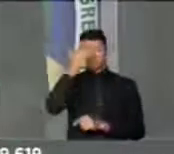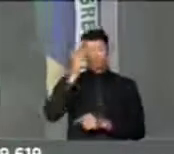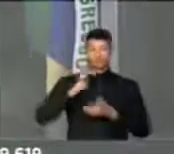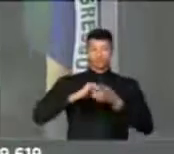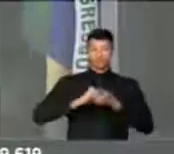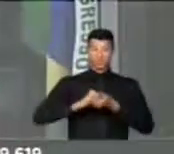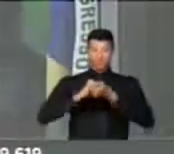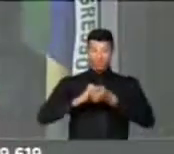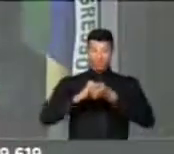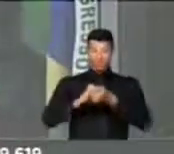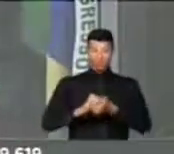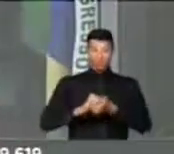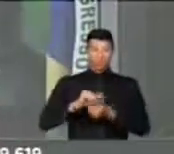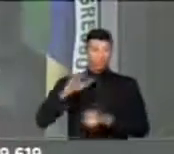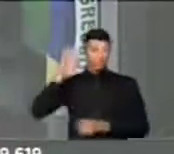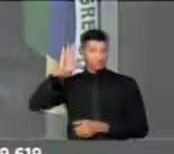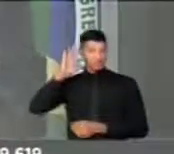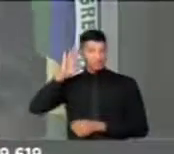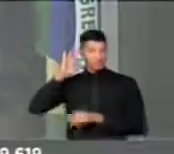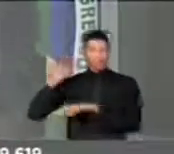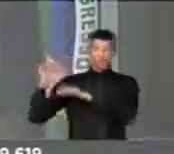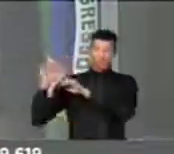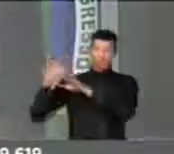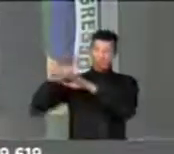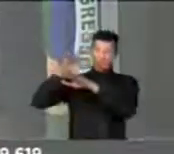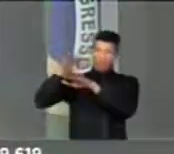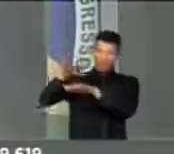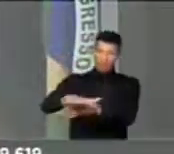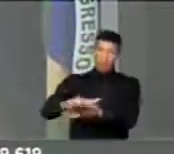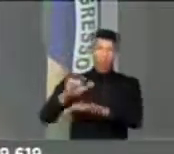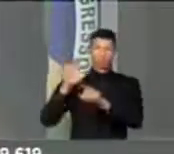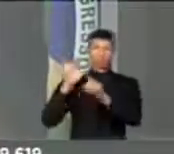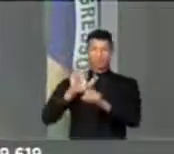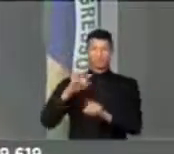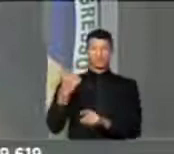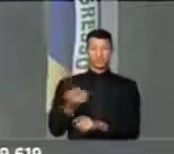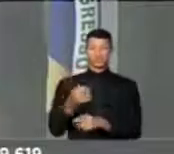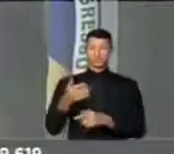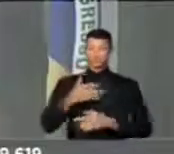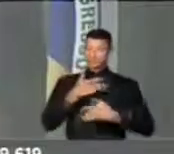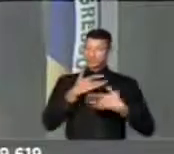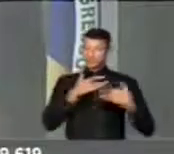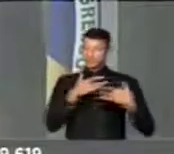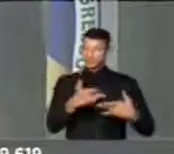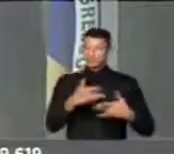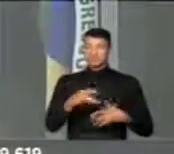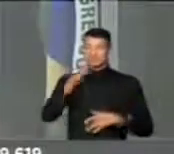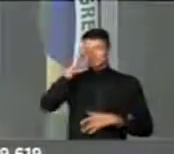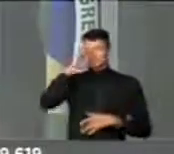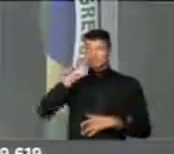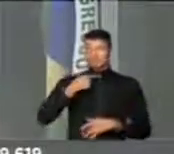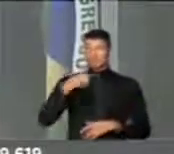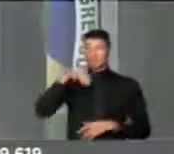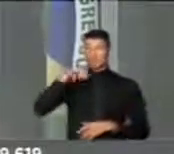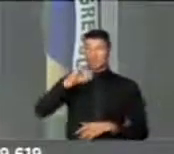companheiros ouviram nas ruas e na empatia pessoal de Michel Temer,